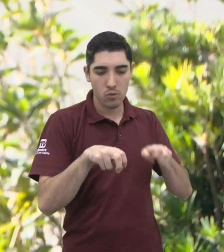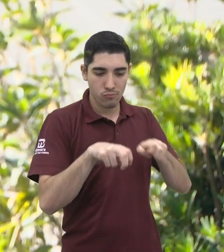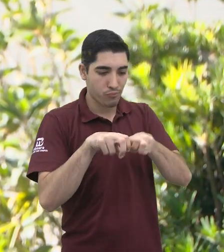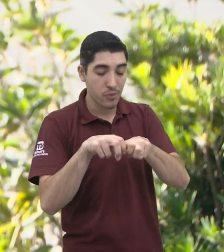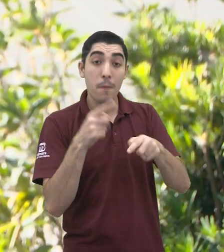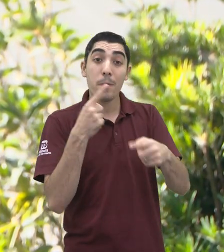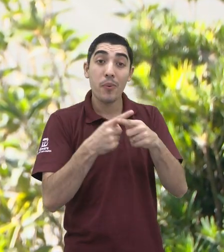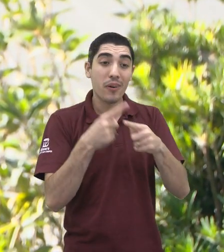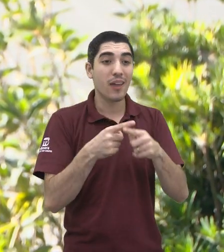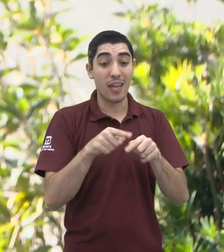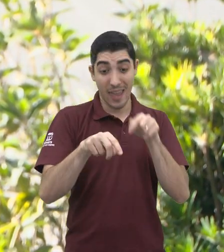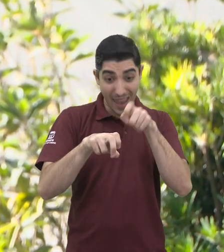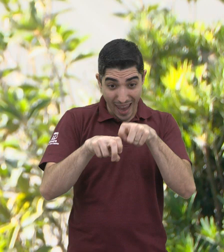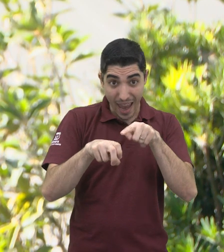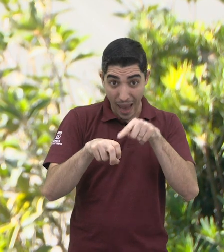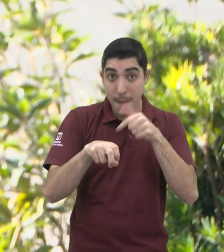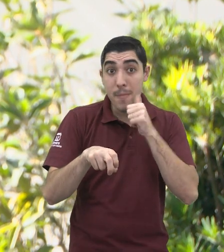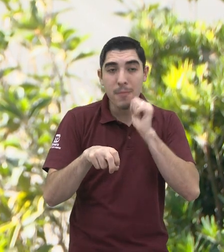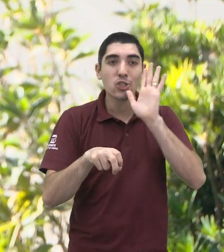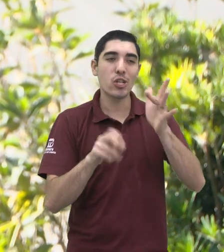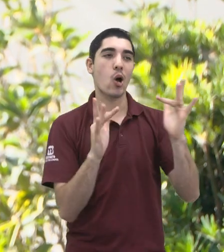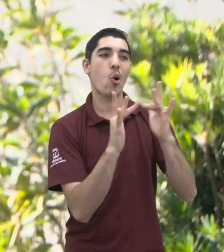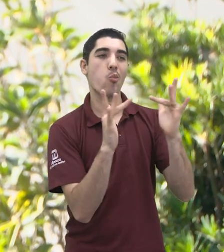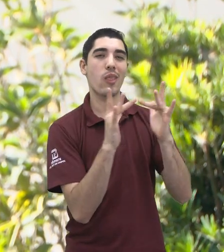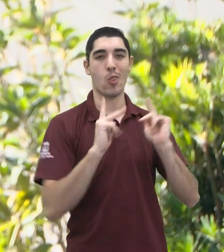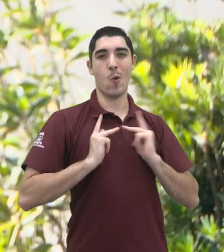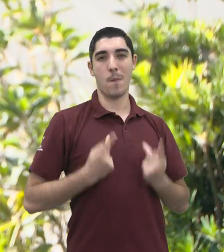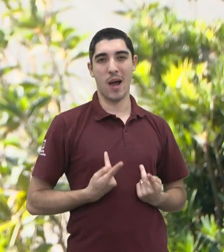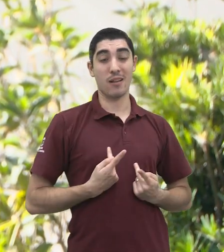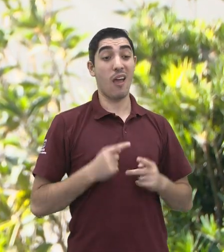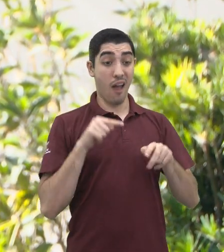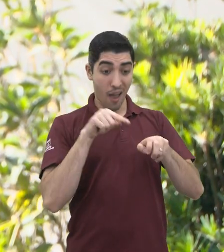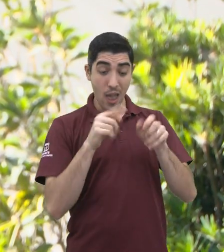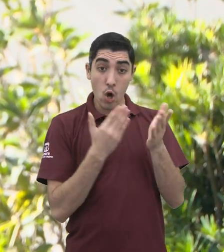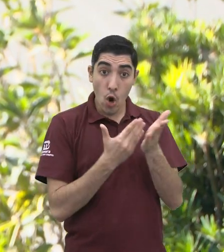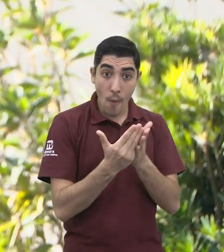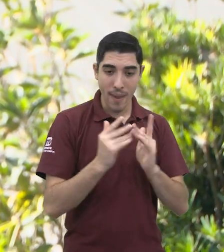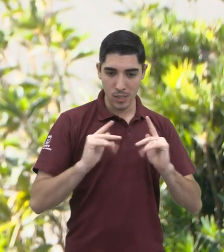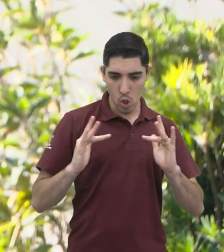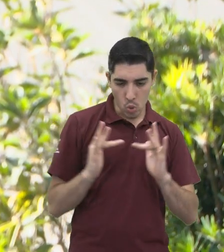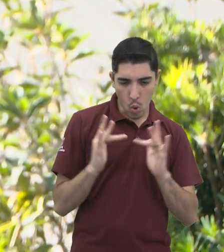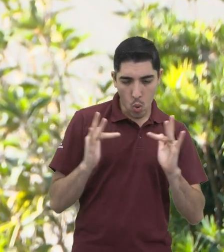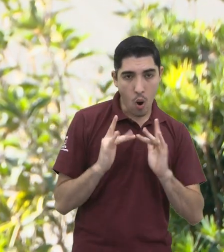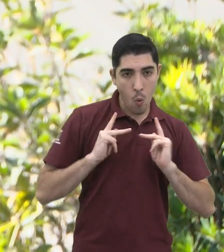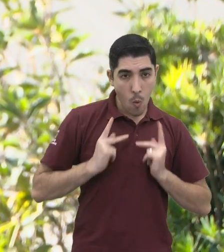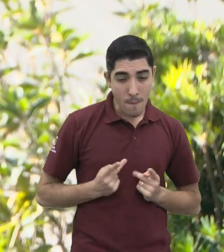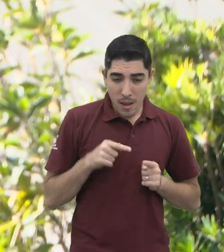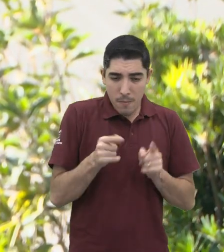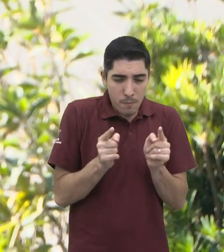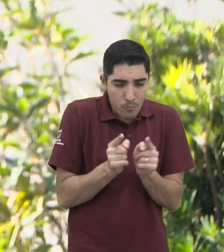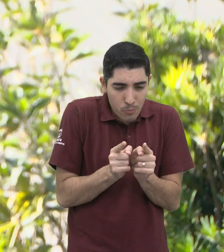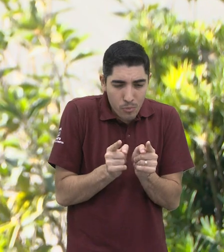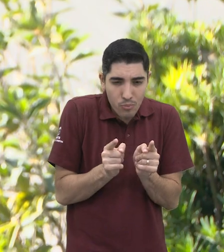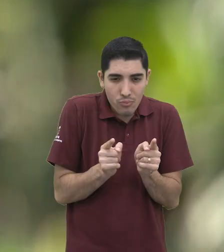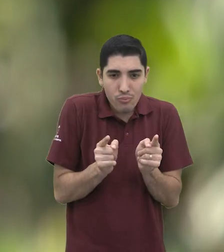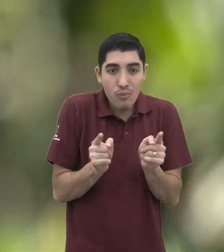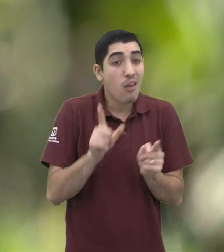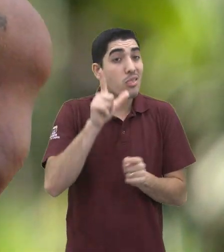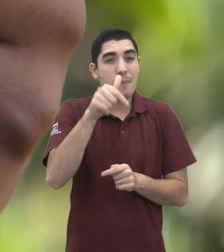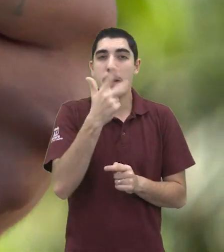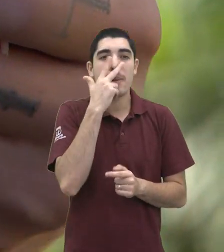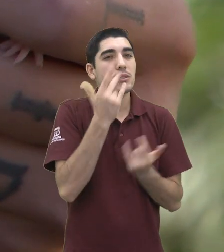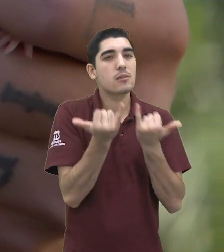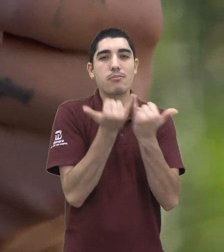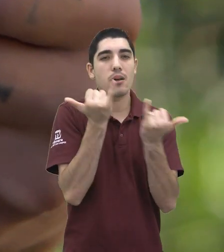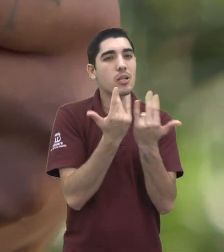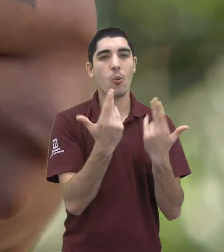vai conseguir ter um contato muito mais próximo. Então esses bichos, tendo contato com a gente e tendo uma associação positiva conosco desde muito pequenininhos, Thiago,